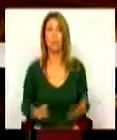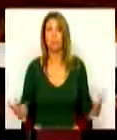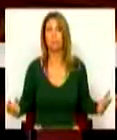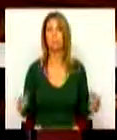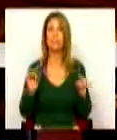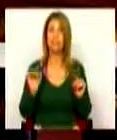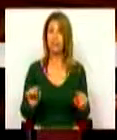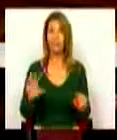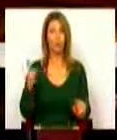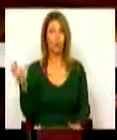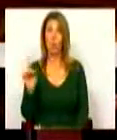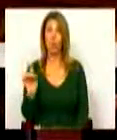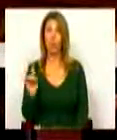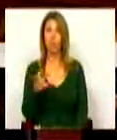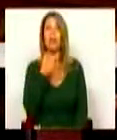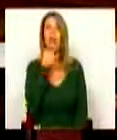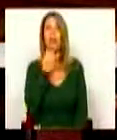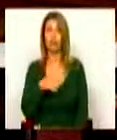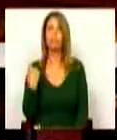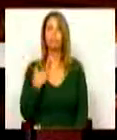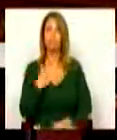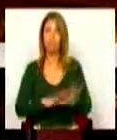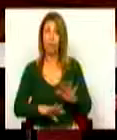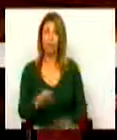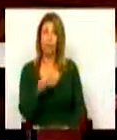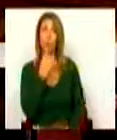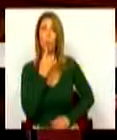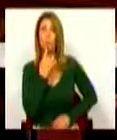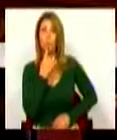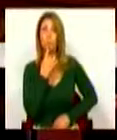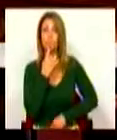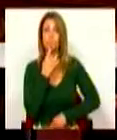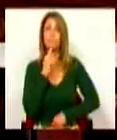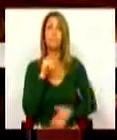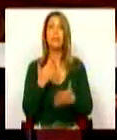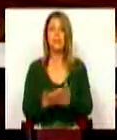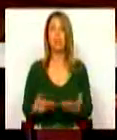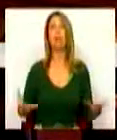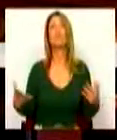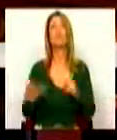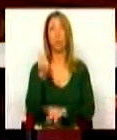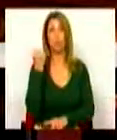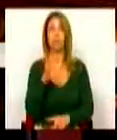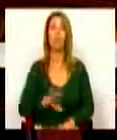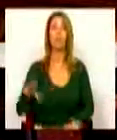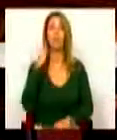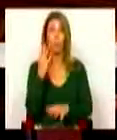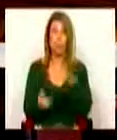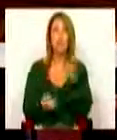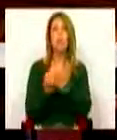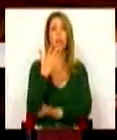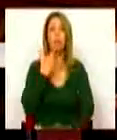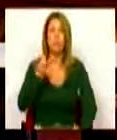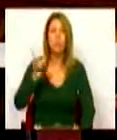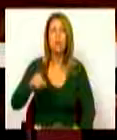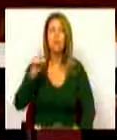disso acontecerá se não fizermos muito por isso, de forma criativa e persistente. Da